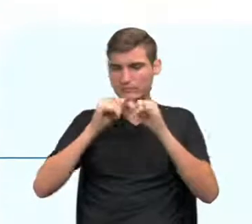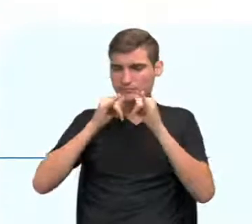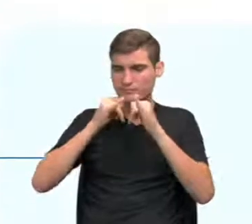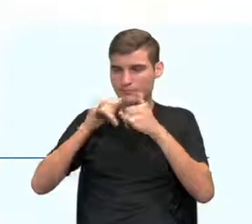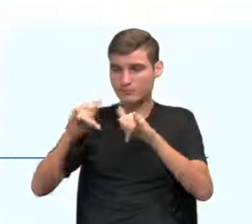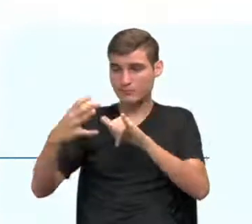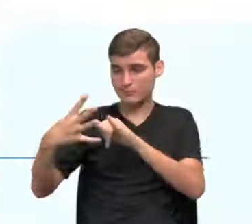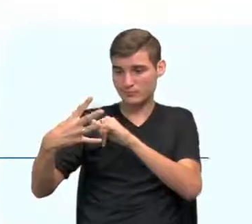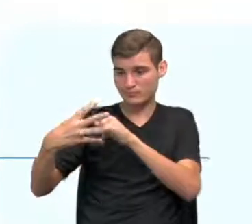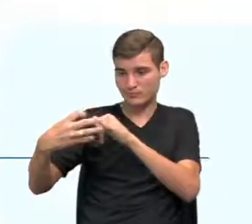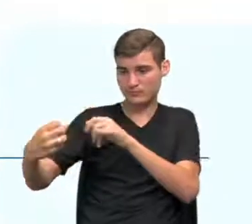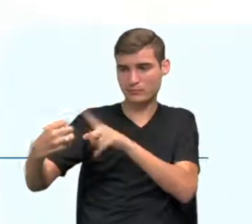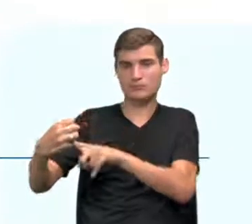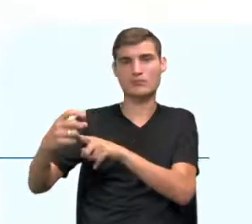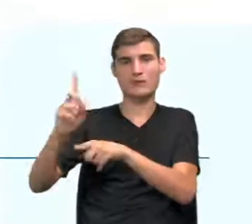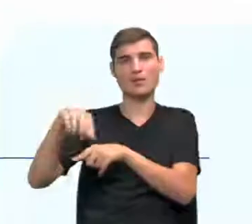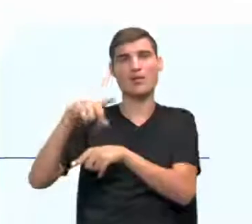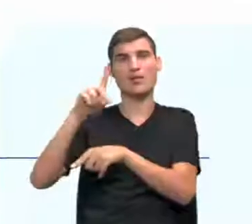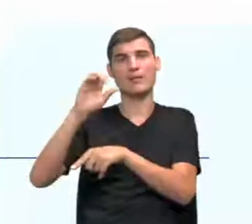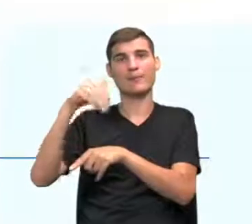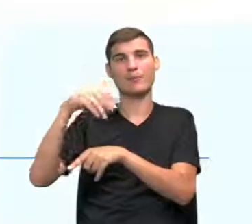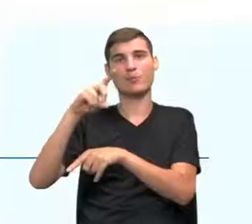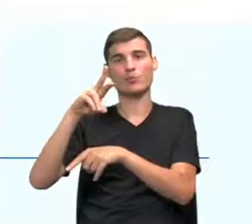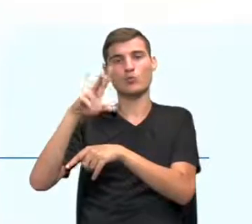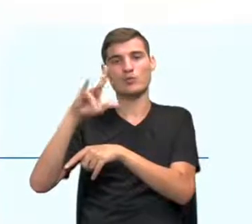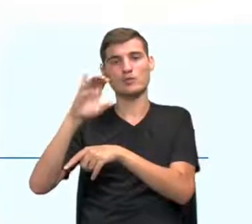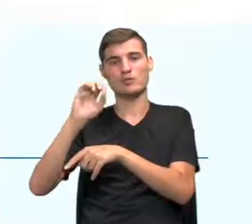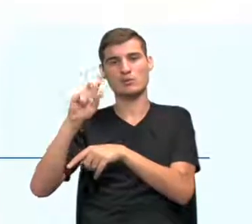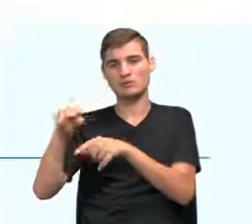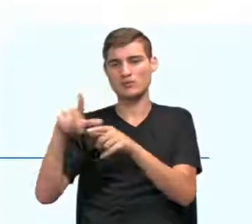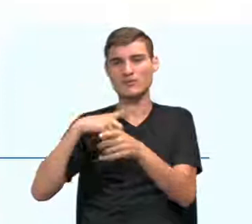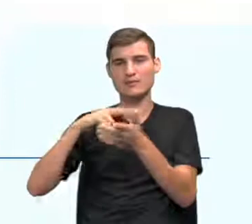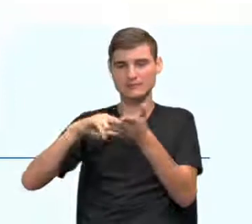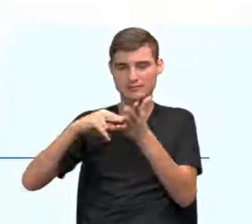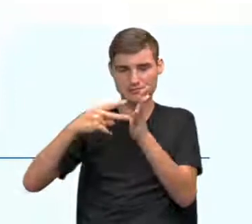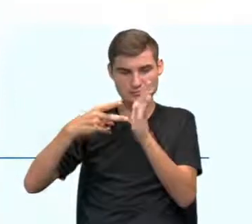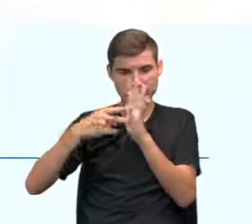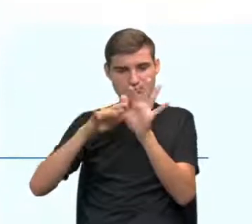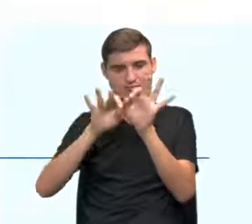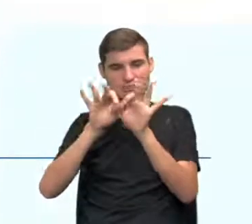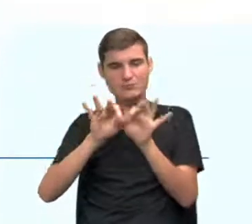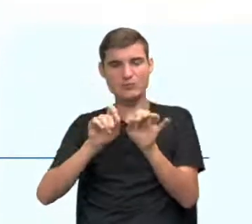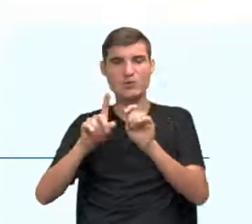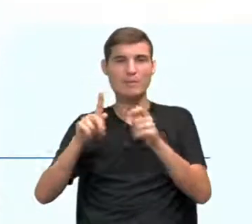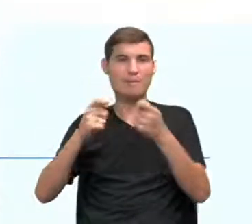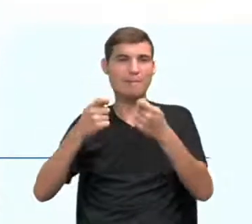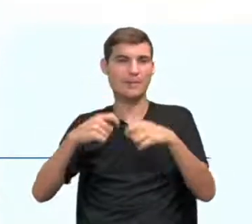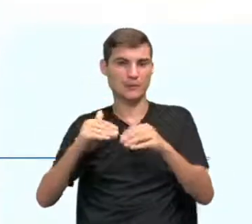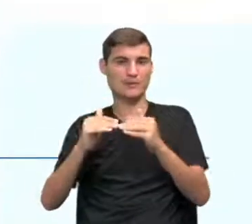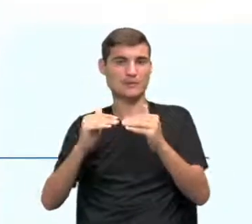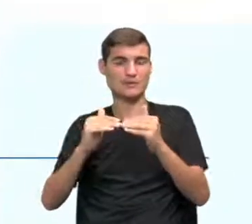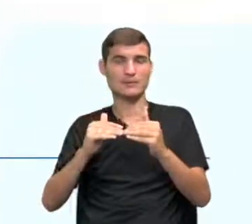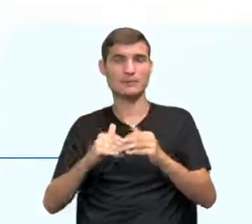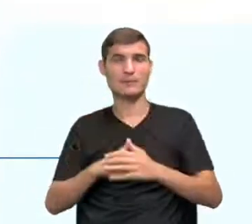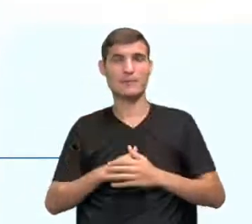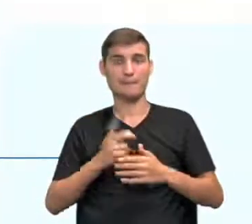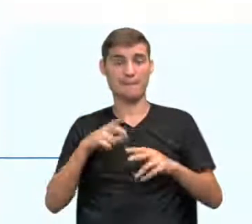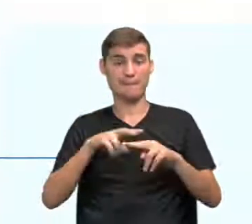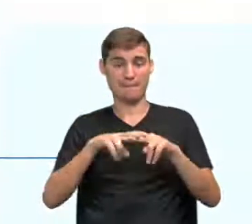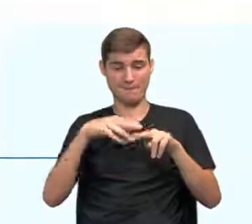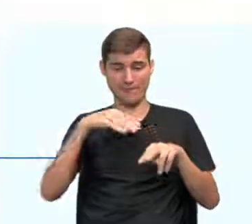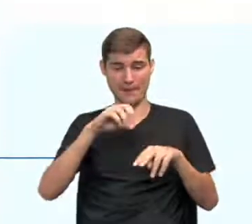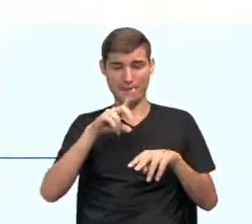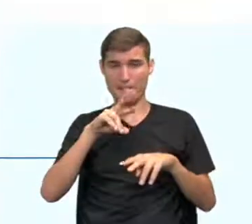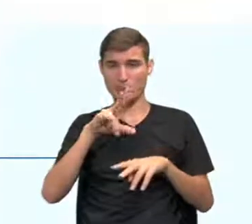chega no receptor, eu demodulo e decodifico e faço o que for necessário. Então, é para isso que a